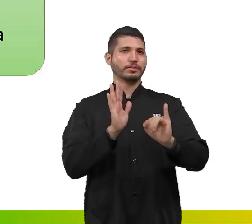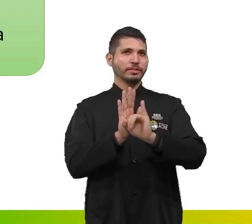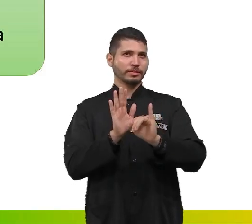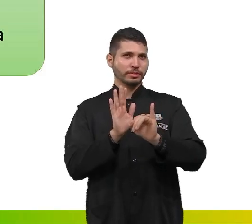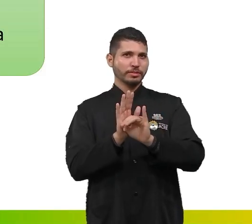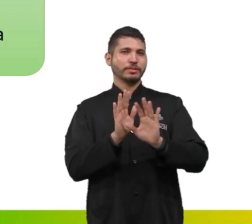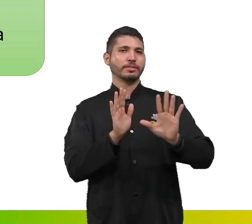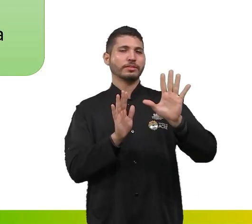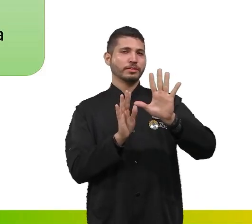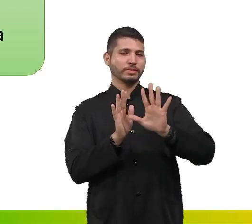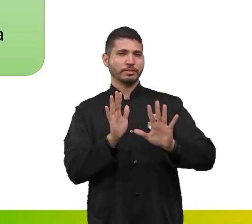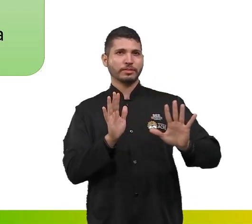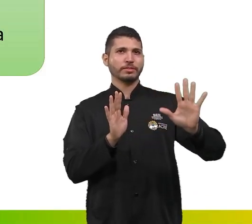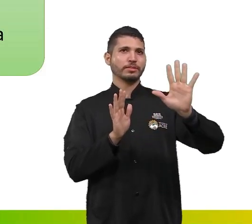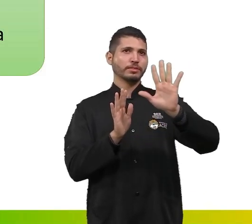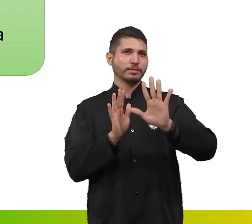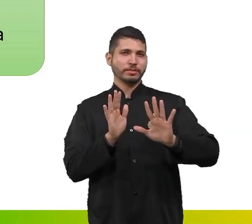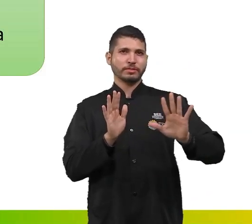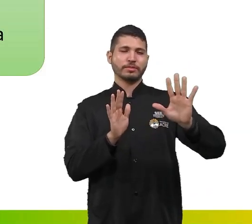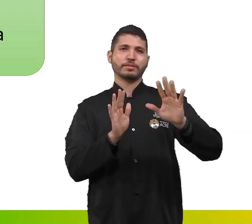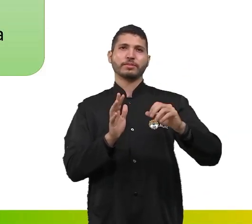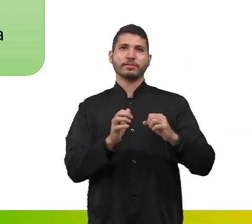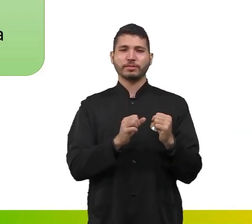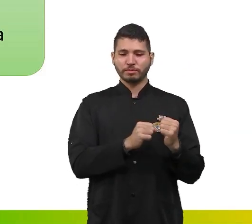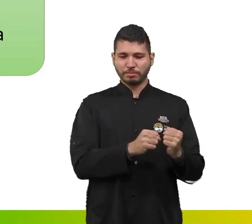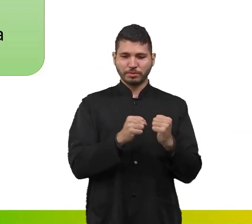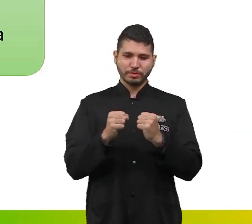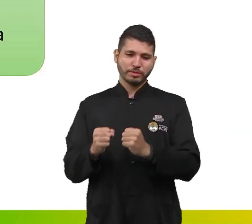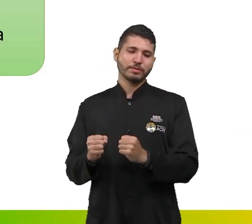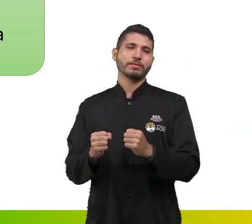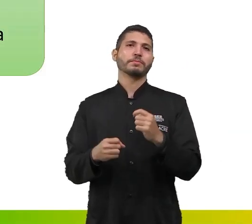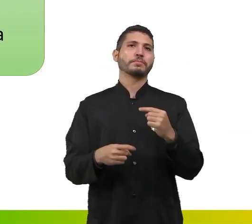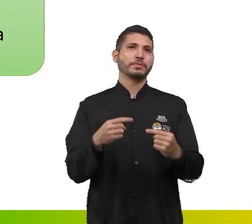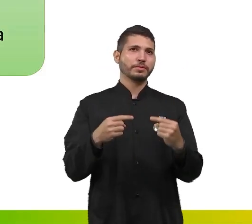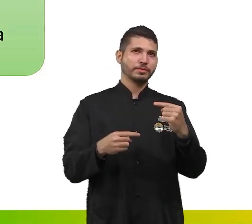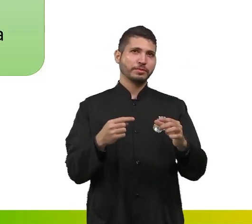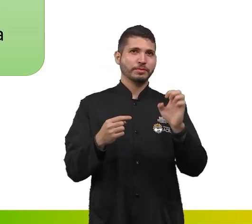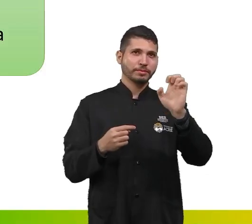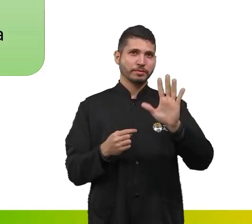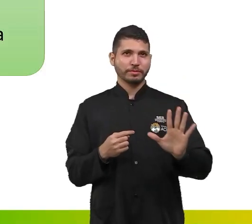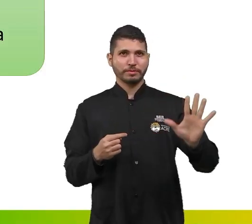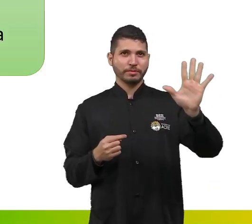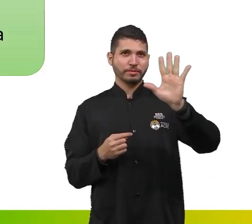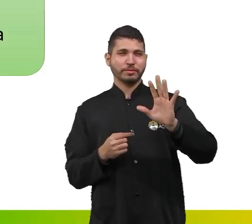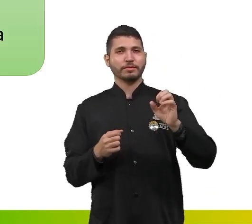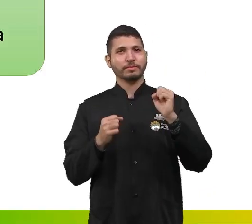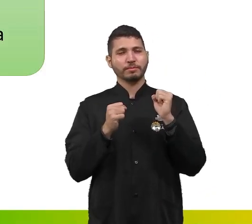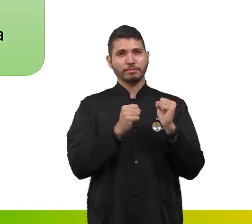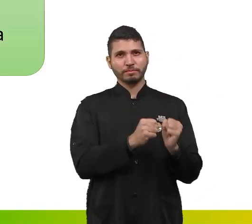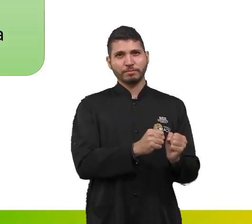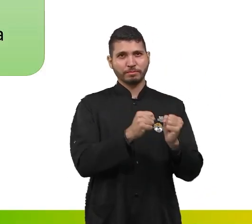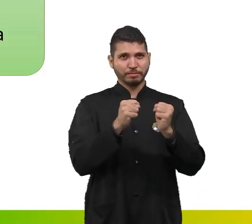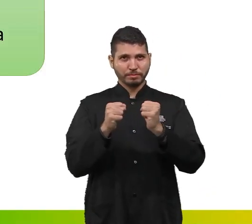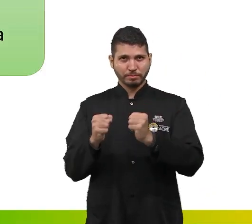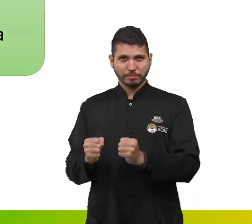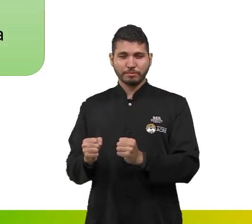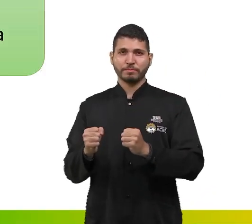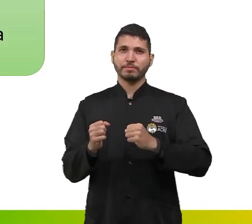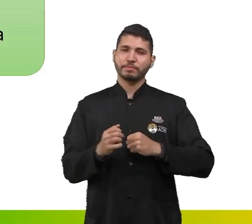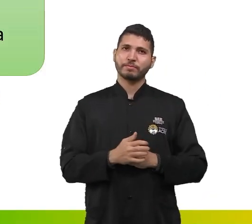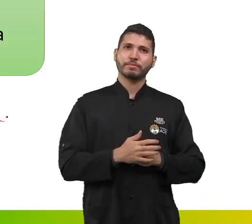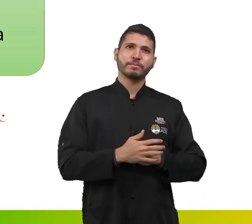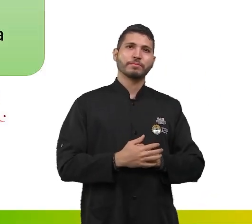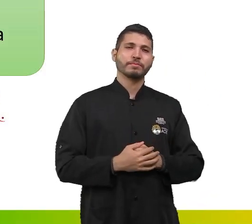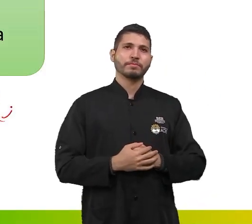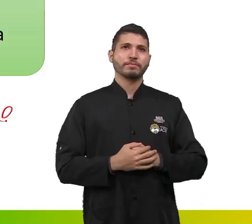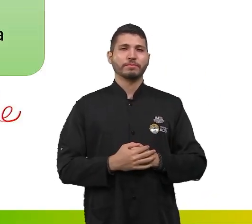a consolidação do poder político na Europa. Poder político que agora vai se concentrar